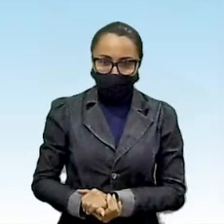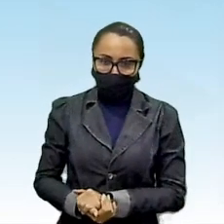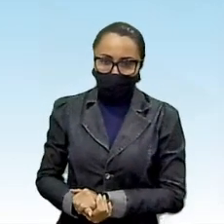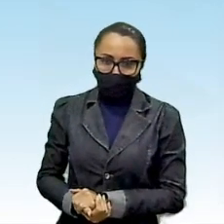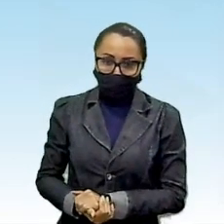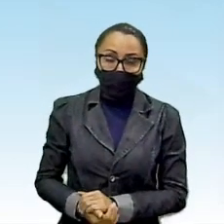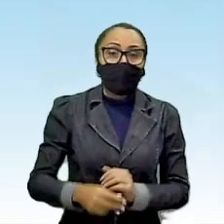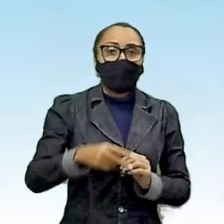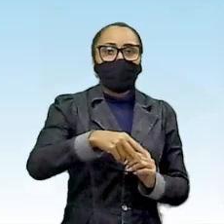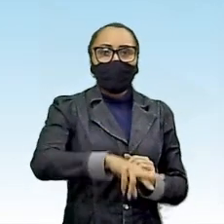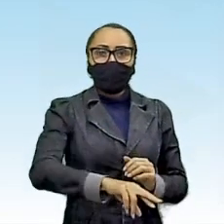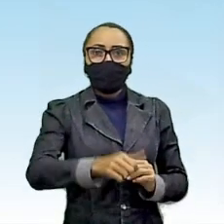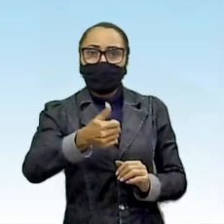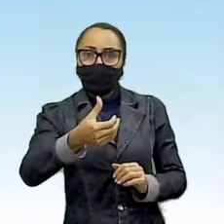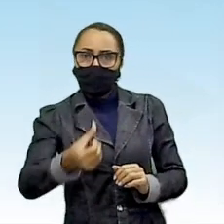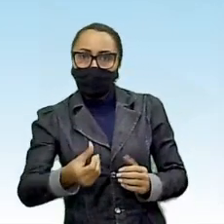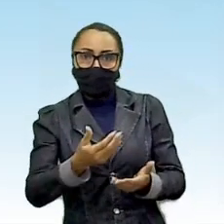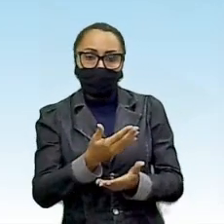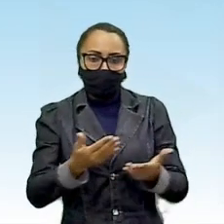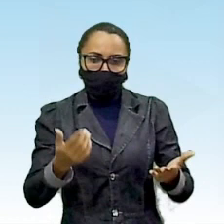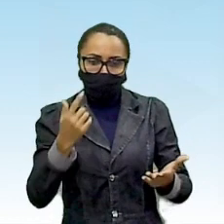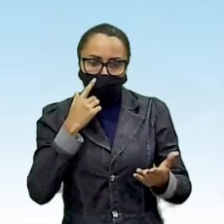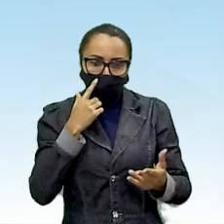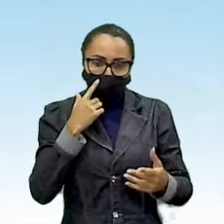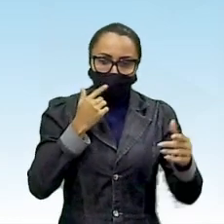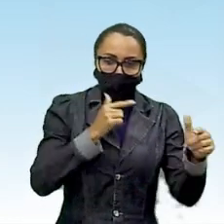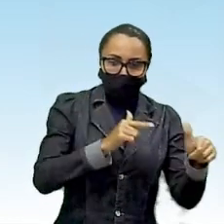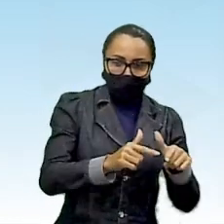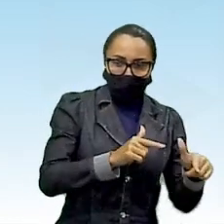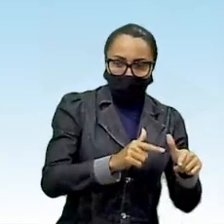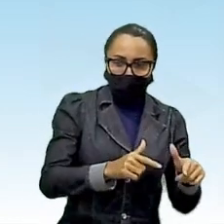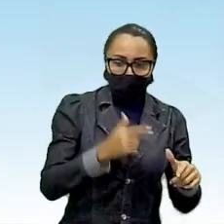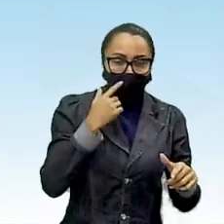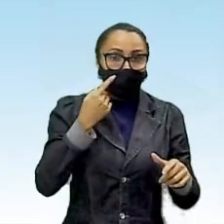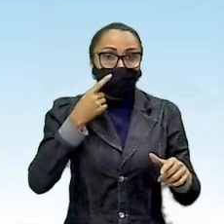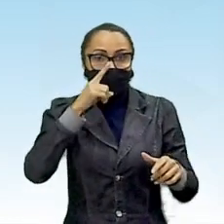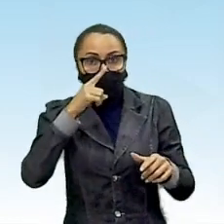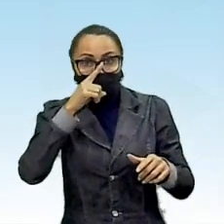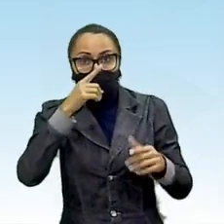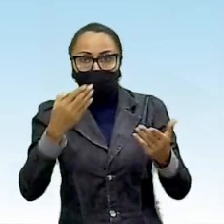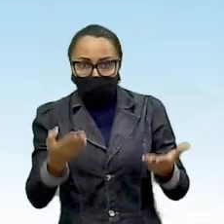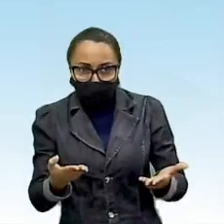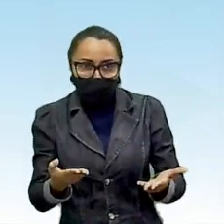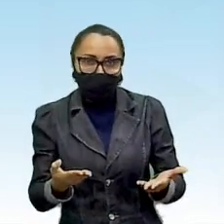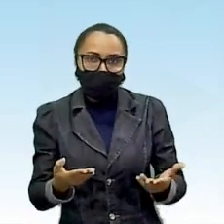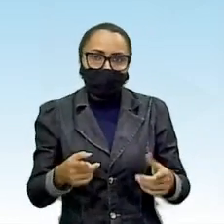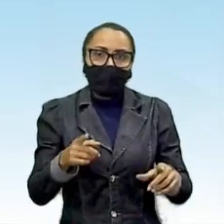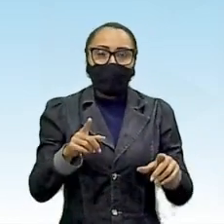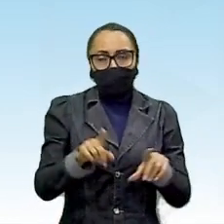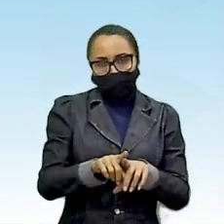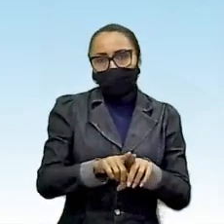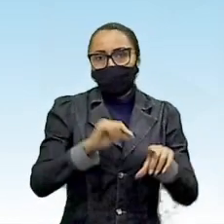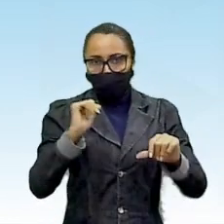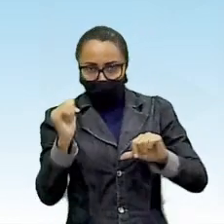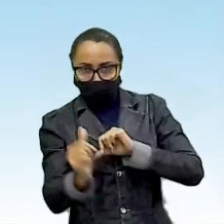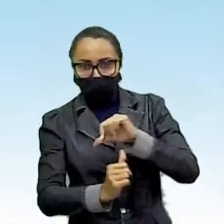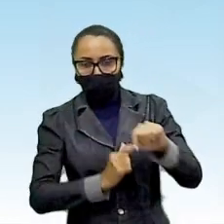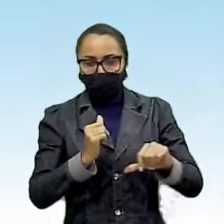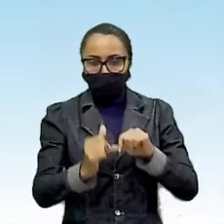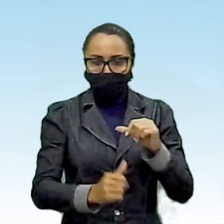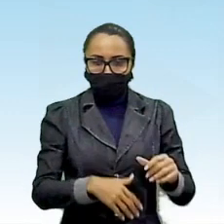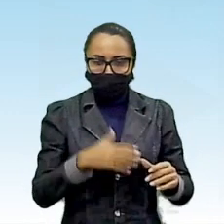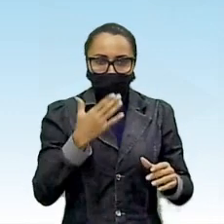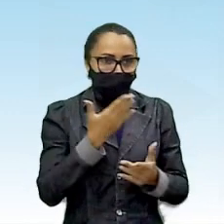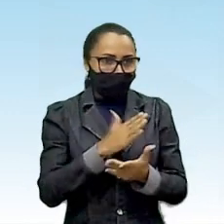A NR16 de atividade e operações perigosas, ela também foi modificada, né, e aí não deve